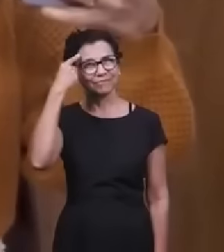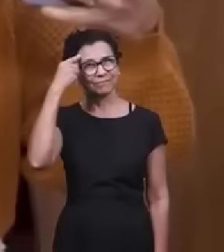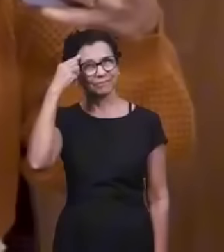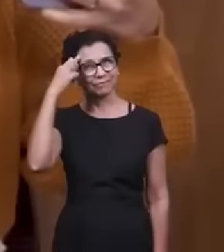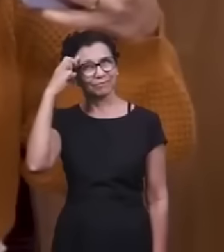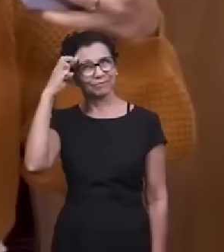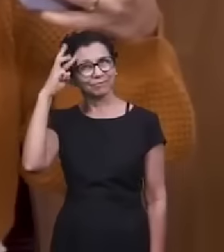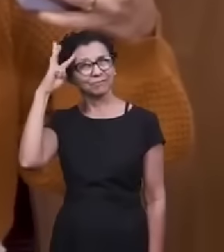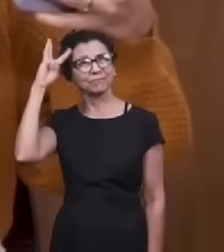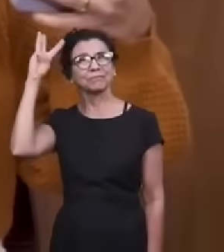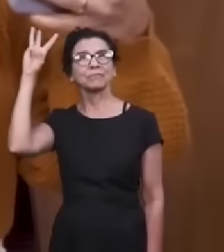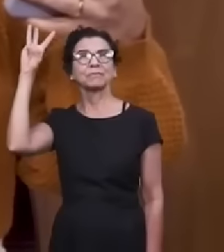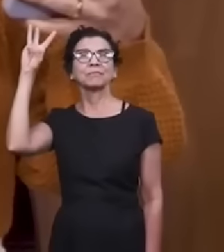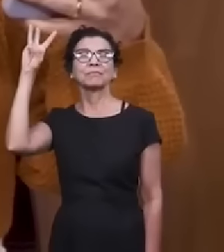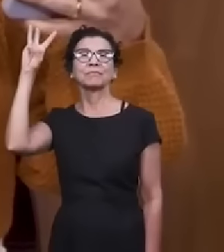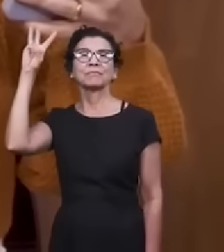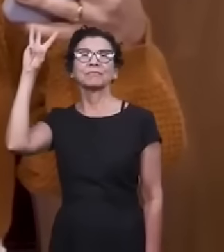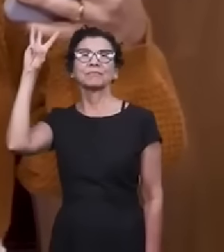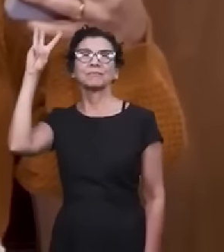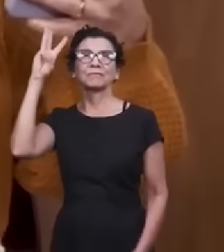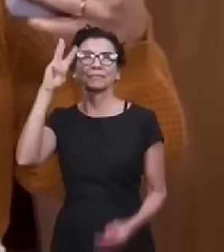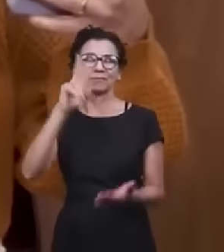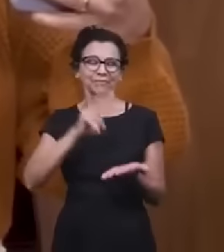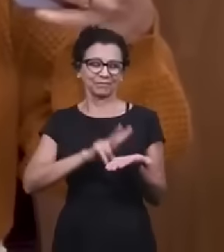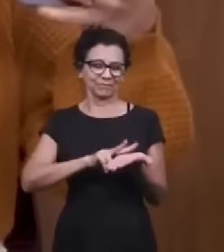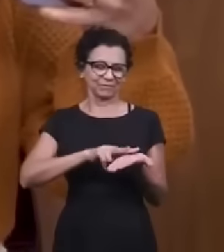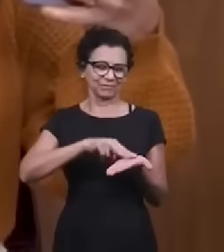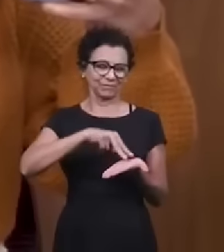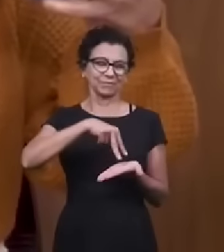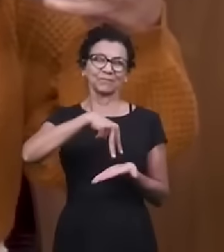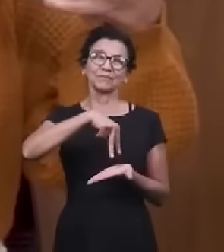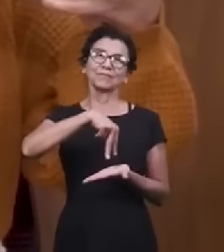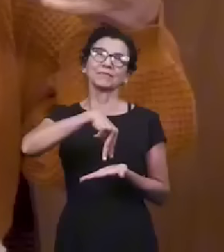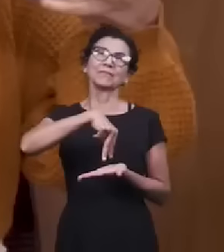3º dia o mundo encheu-se de